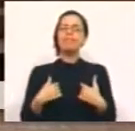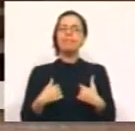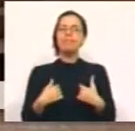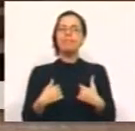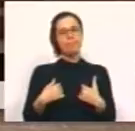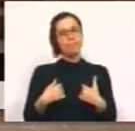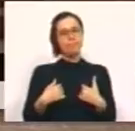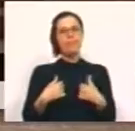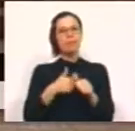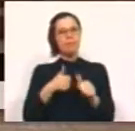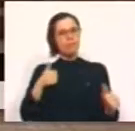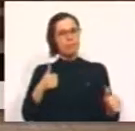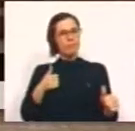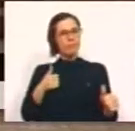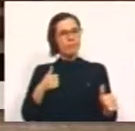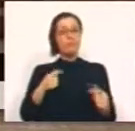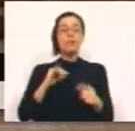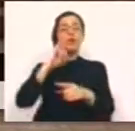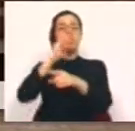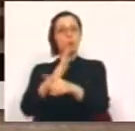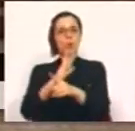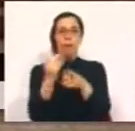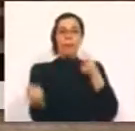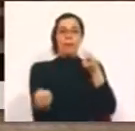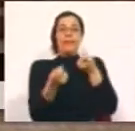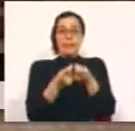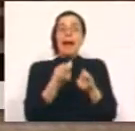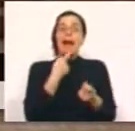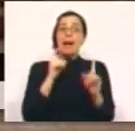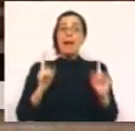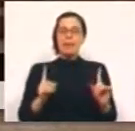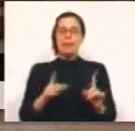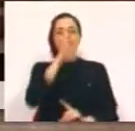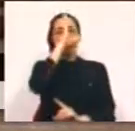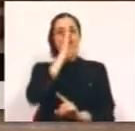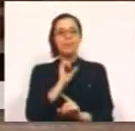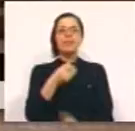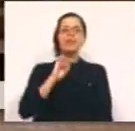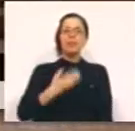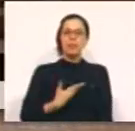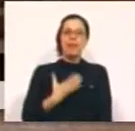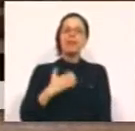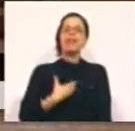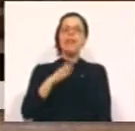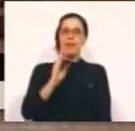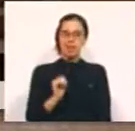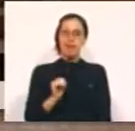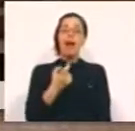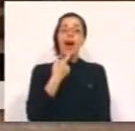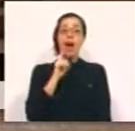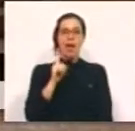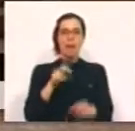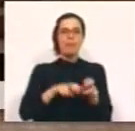estamos mais longe, outras vezes mais perto de Abril, com o governo do PSD e do CDS,